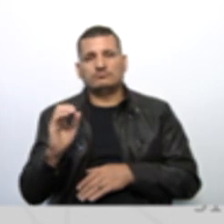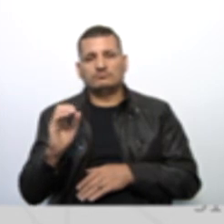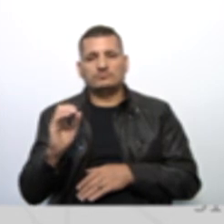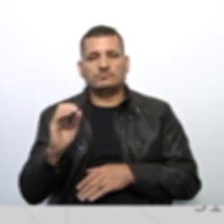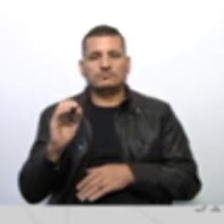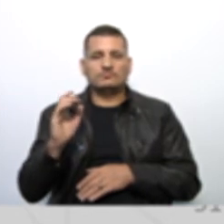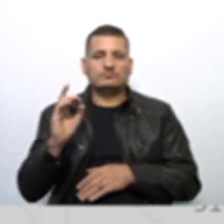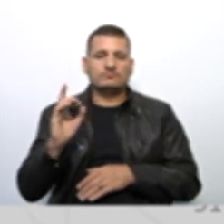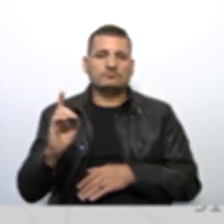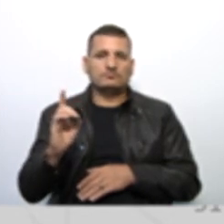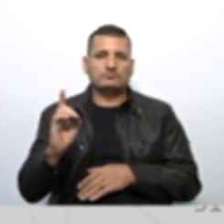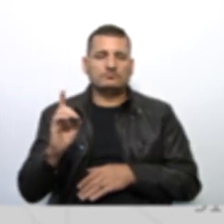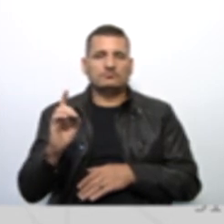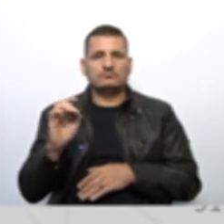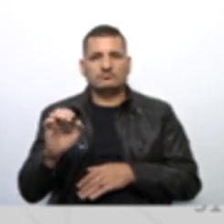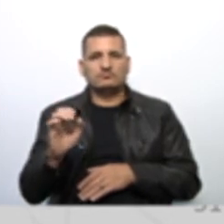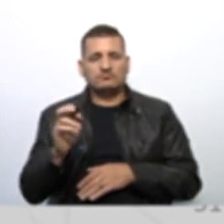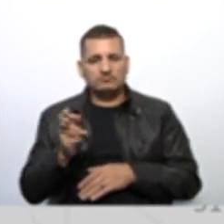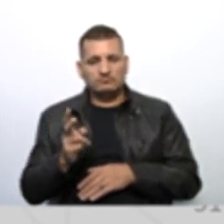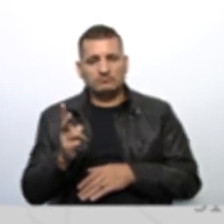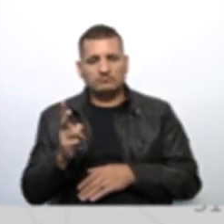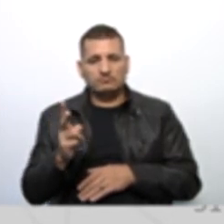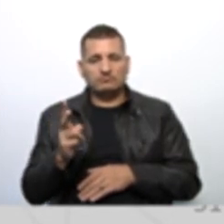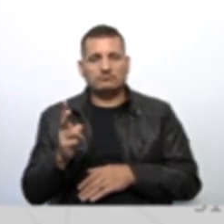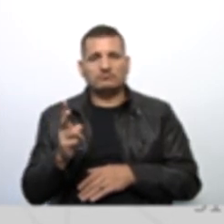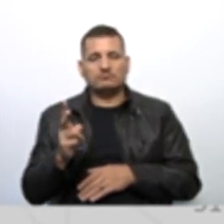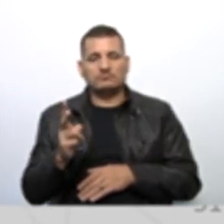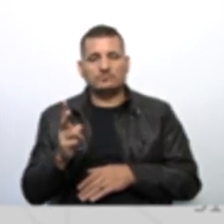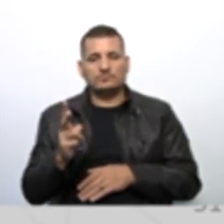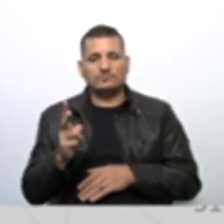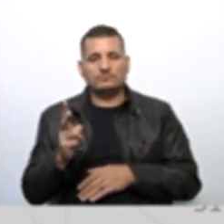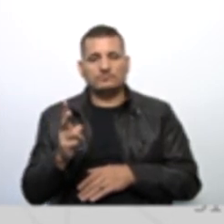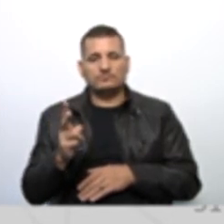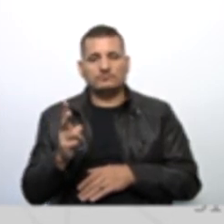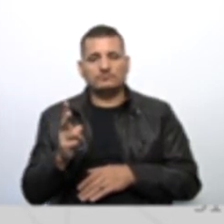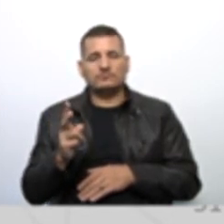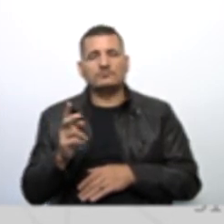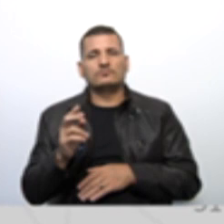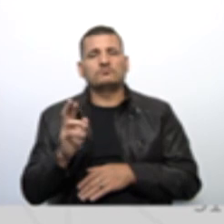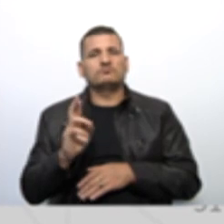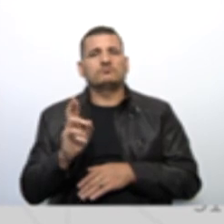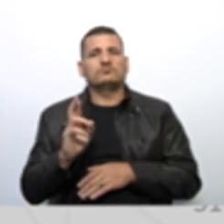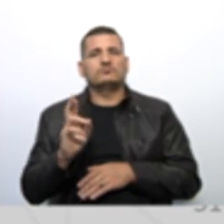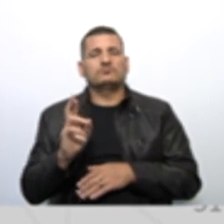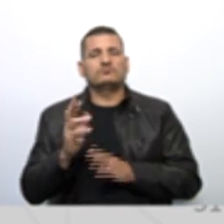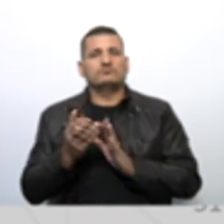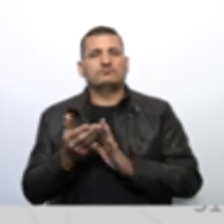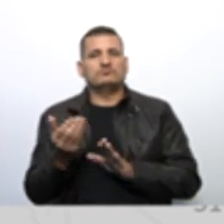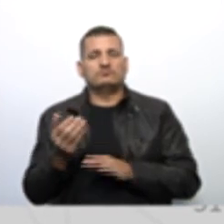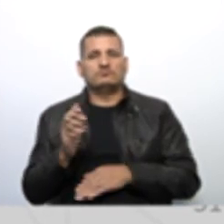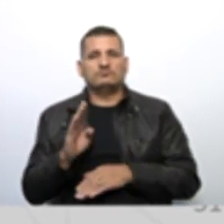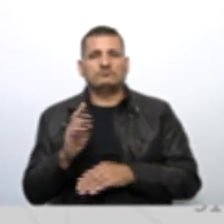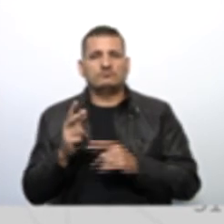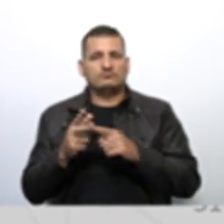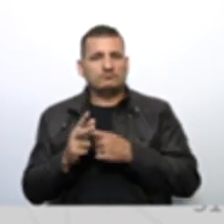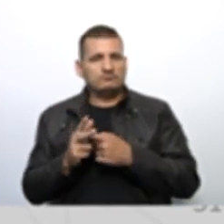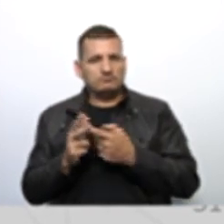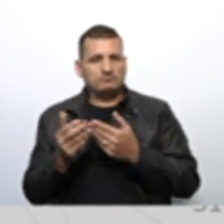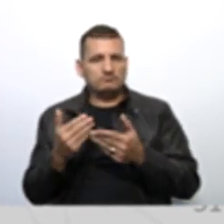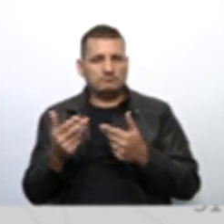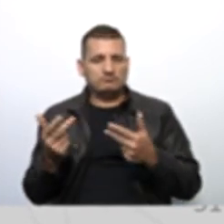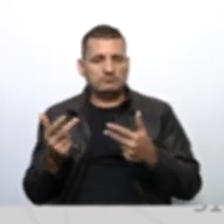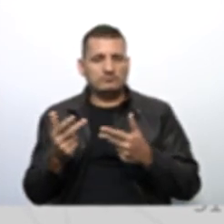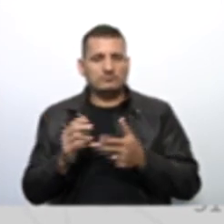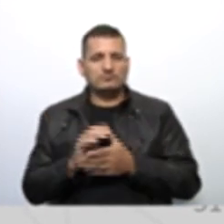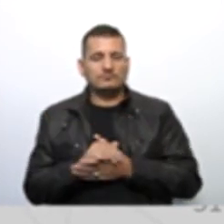funcionando, a letra D continua funcionando e a letra E também, pessoal, quem não funciona aqui é B, porque eu tirei para manutenção, fazer alguma coisa, mas o